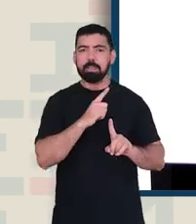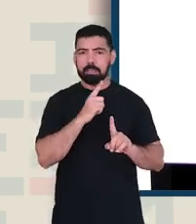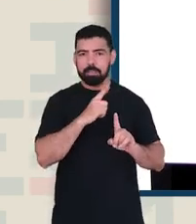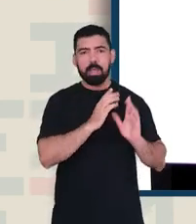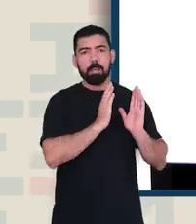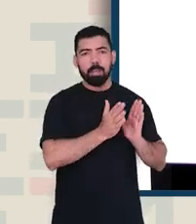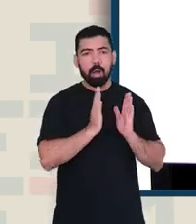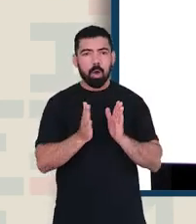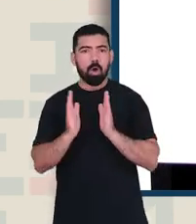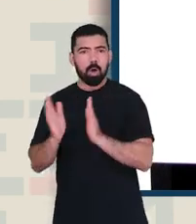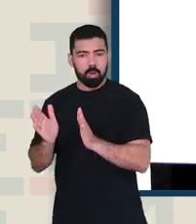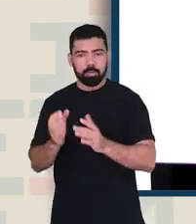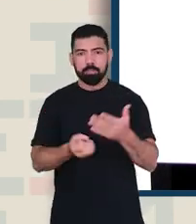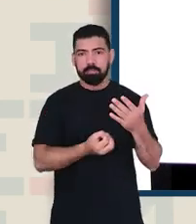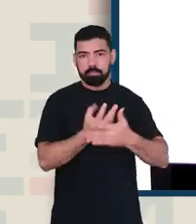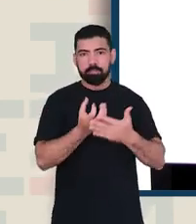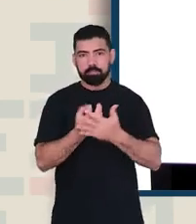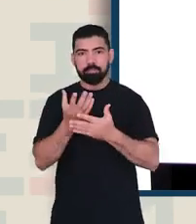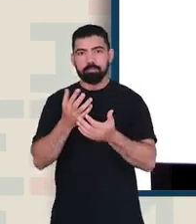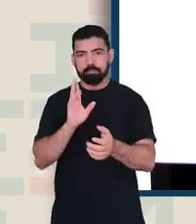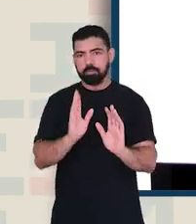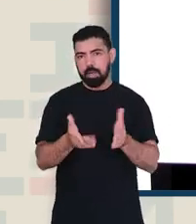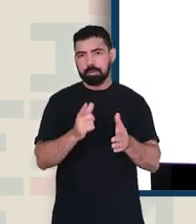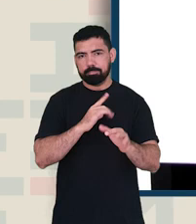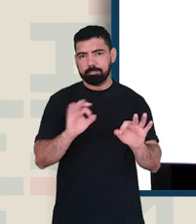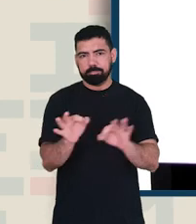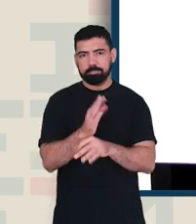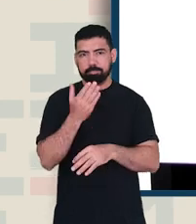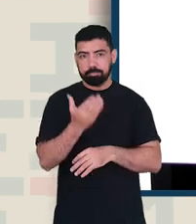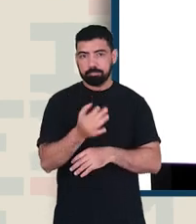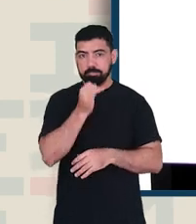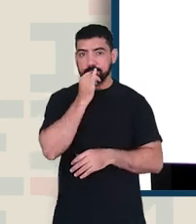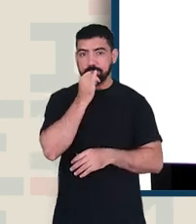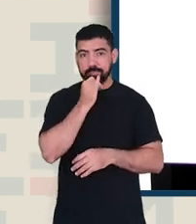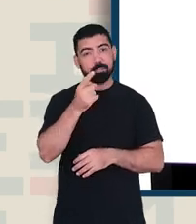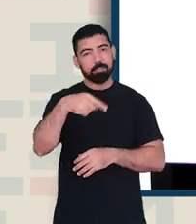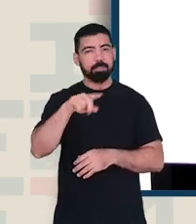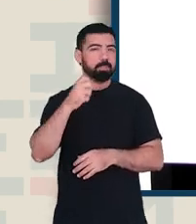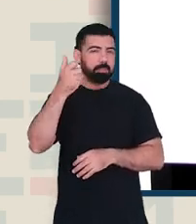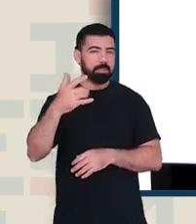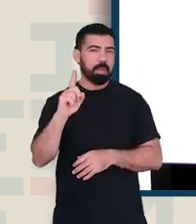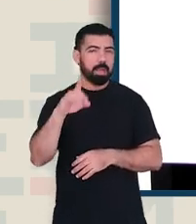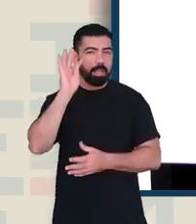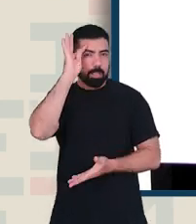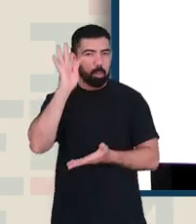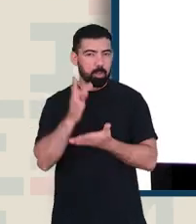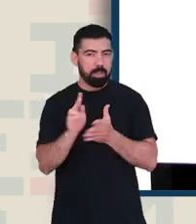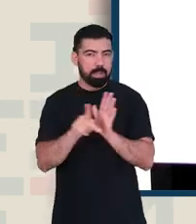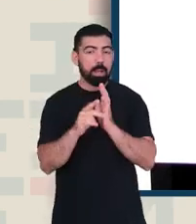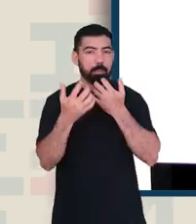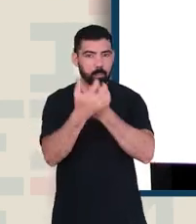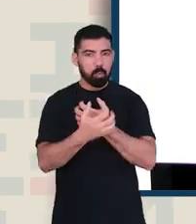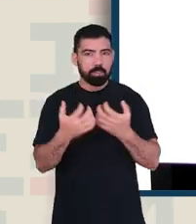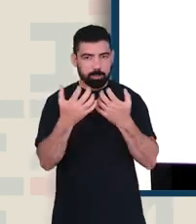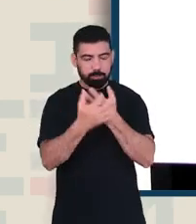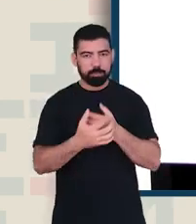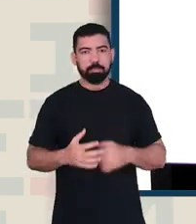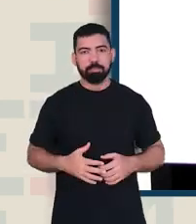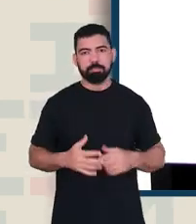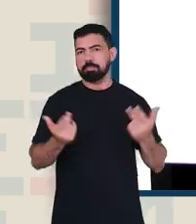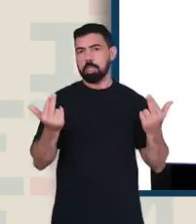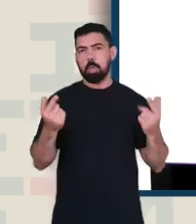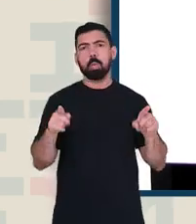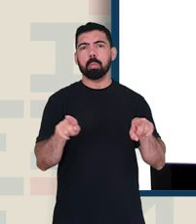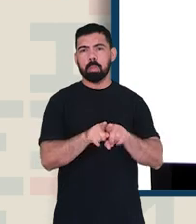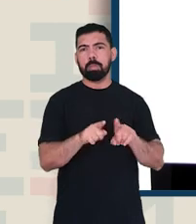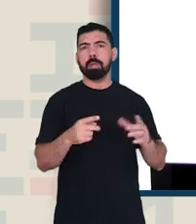ordem pré-estabelecida, certo? Que isso é, digamos, a teoria da música. A mesma coisa